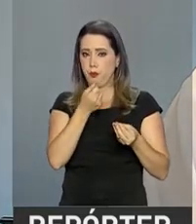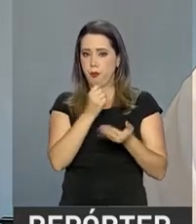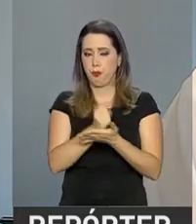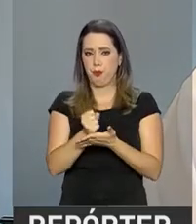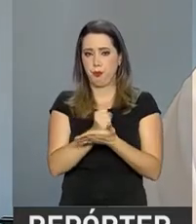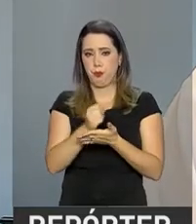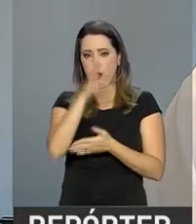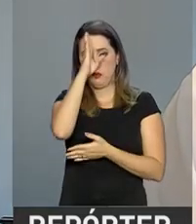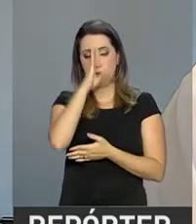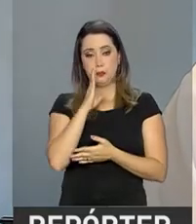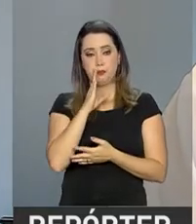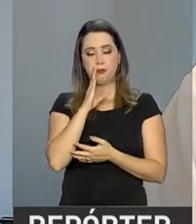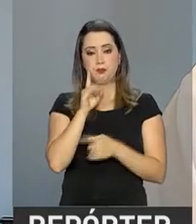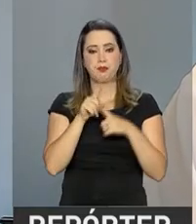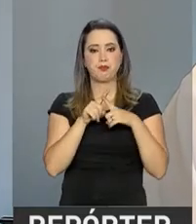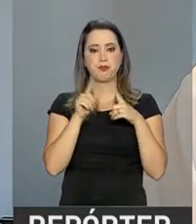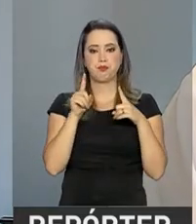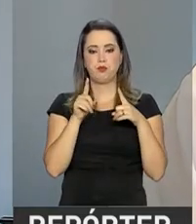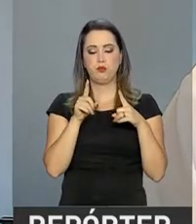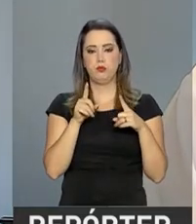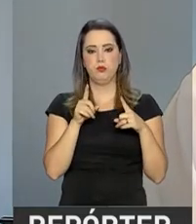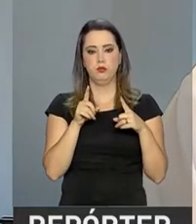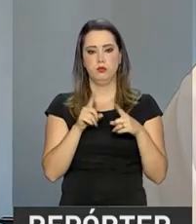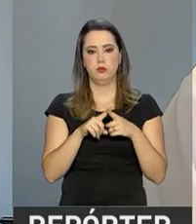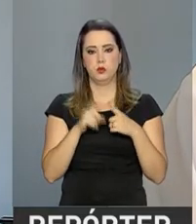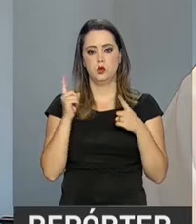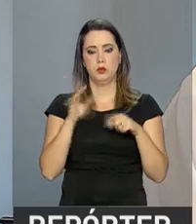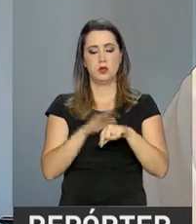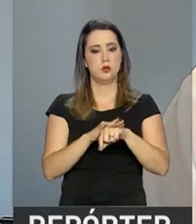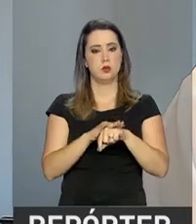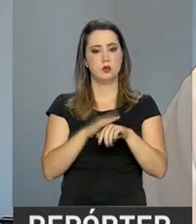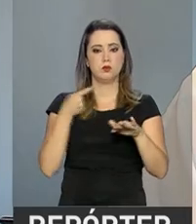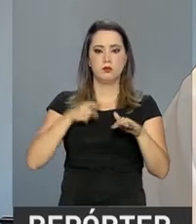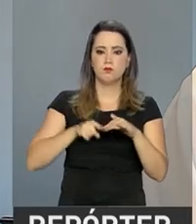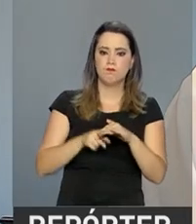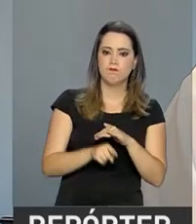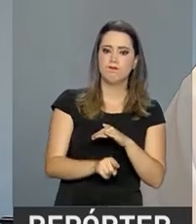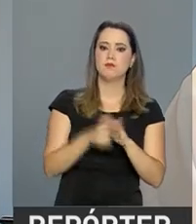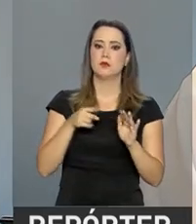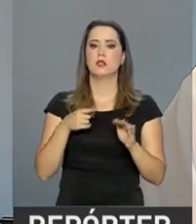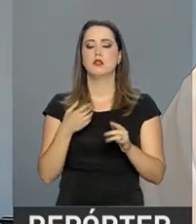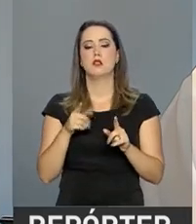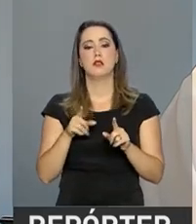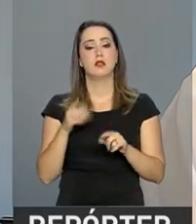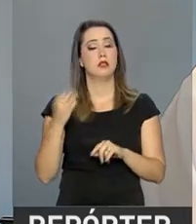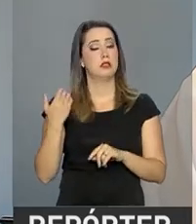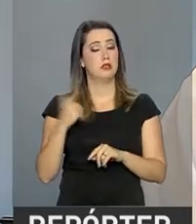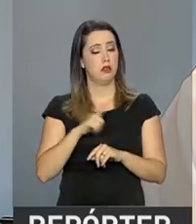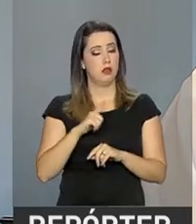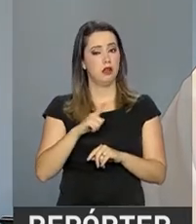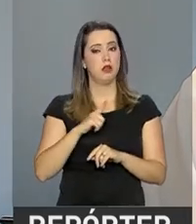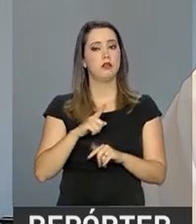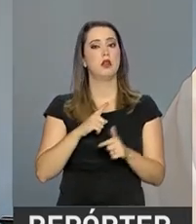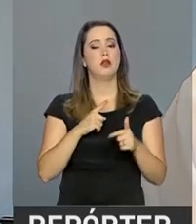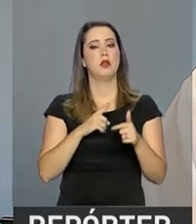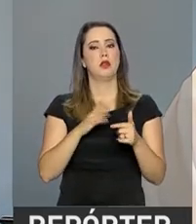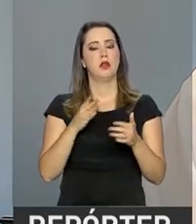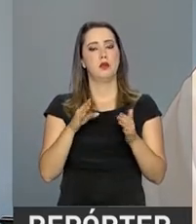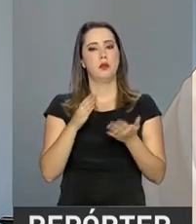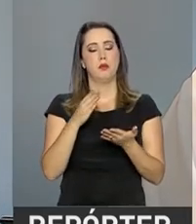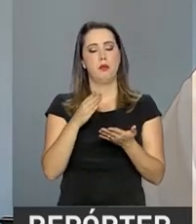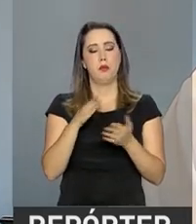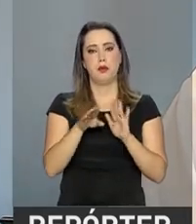medicação no um dos casos das mais graves existem programas de farmácia de alto custo